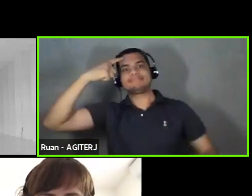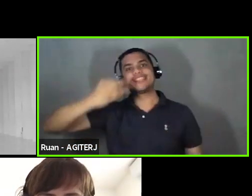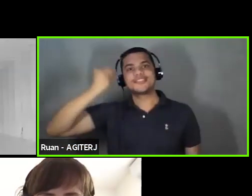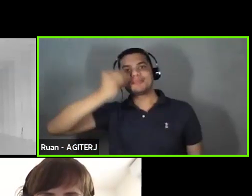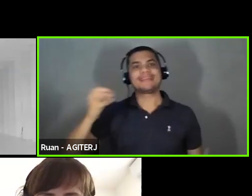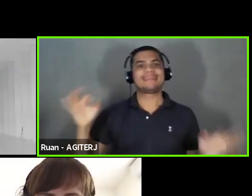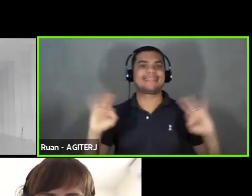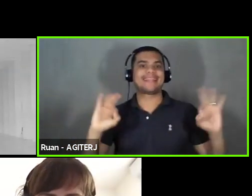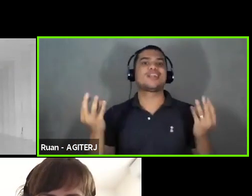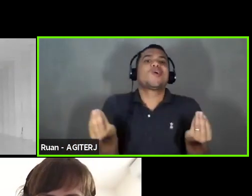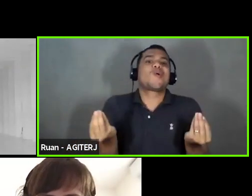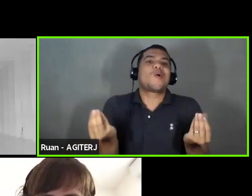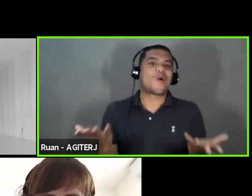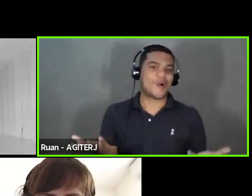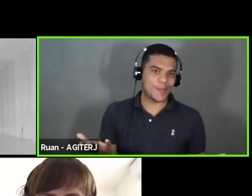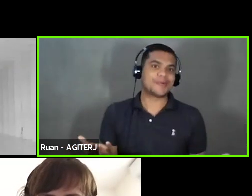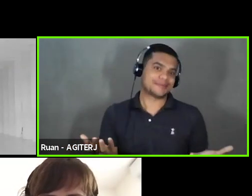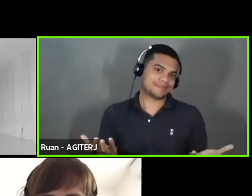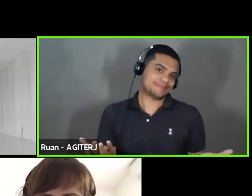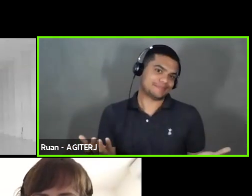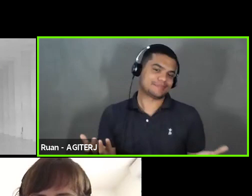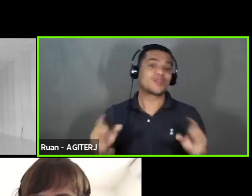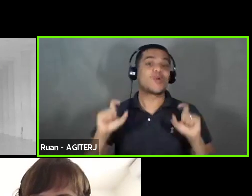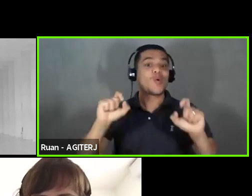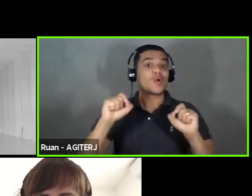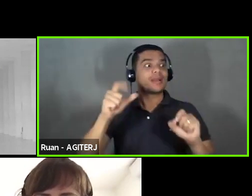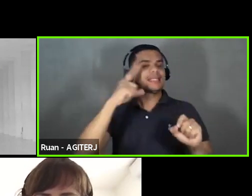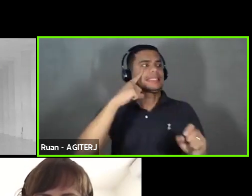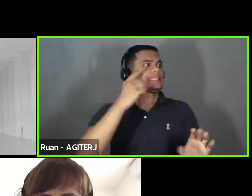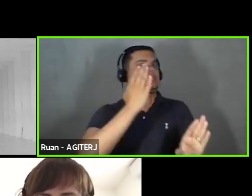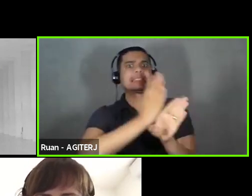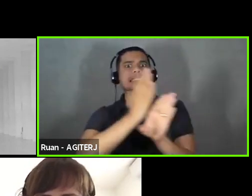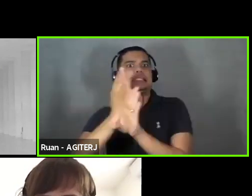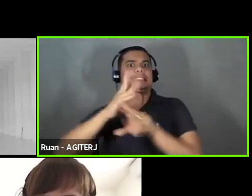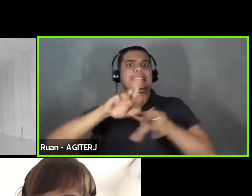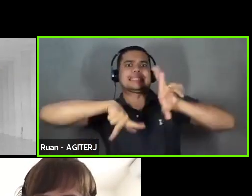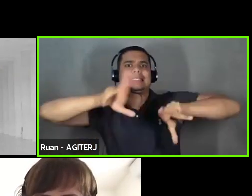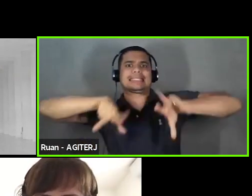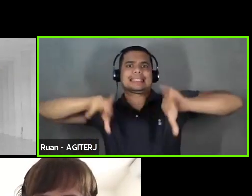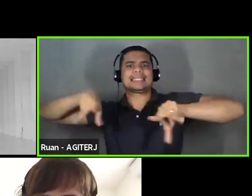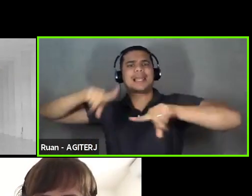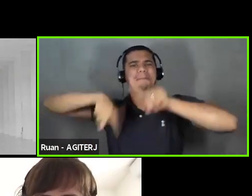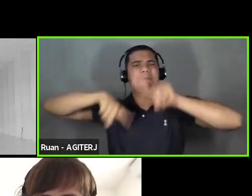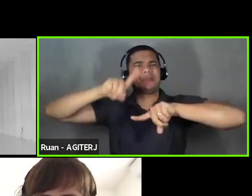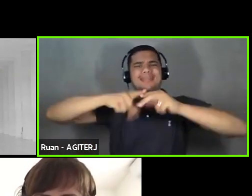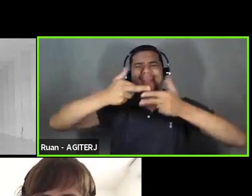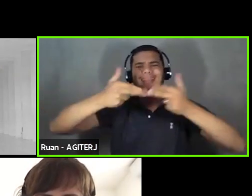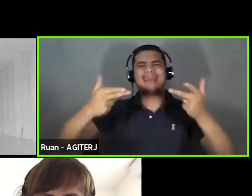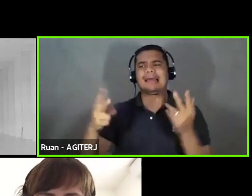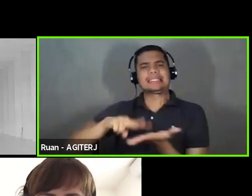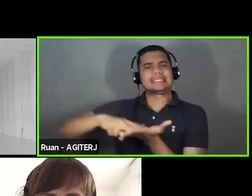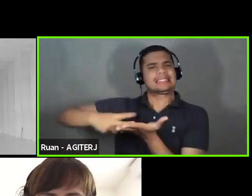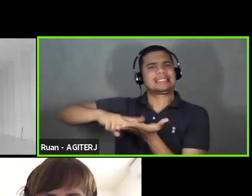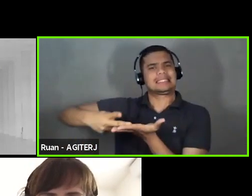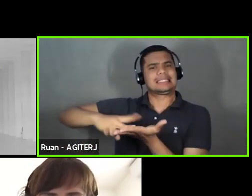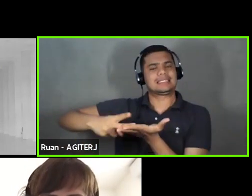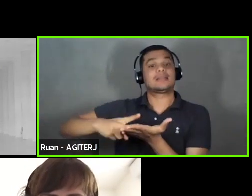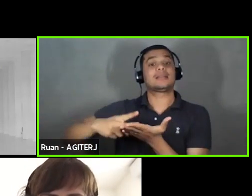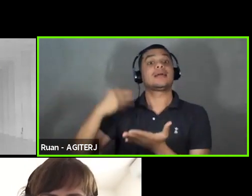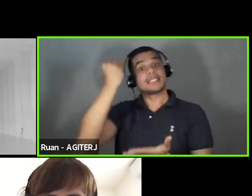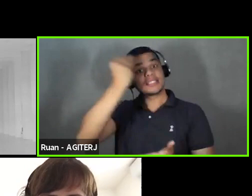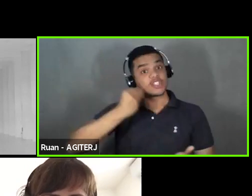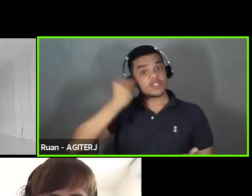como tradutora, é isso que a Ana falou antes, a gente se depara com os materiais mais variados para traduzir, né? Então, assim, a bagagem